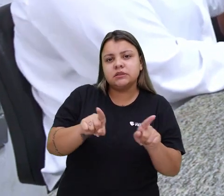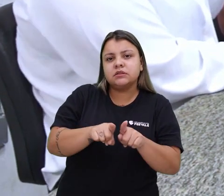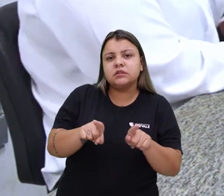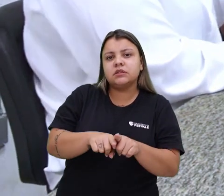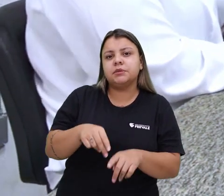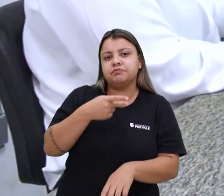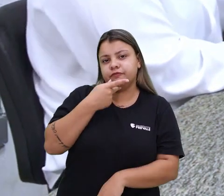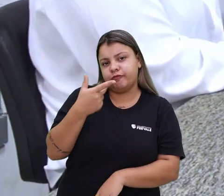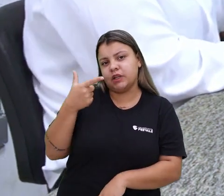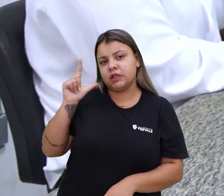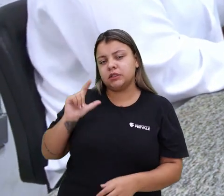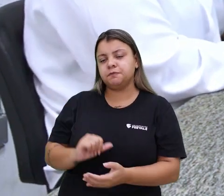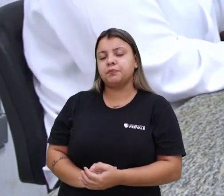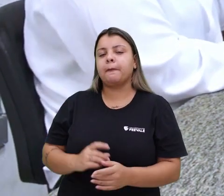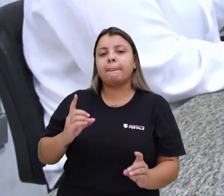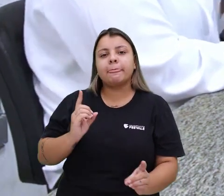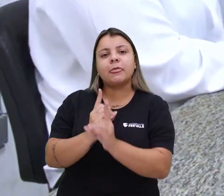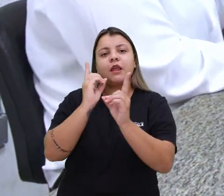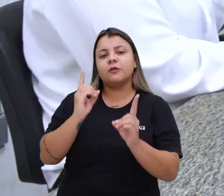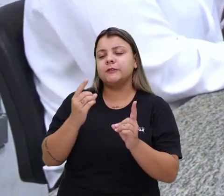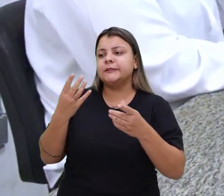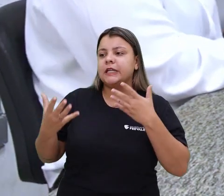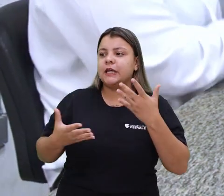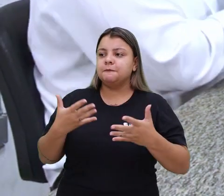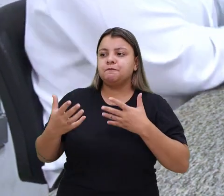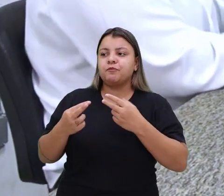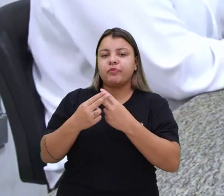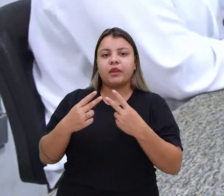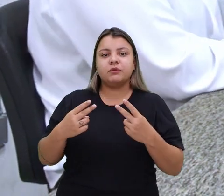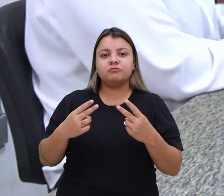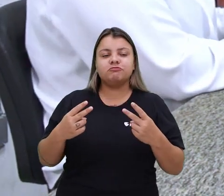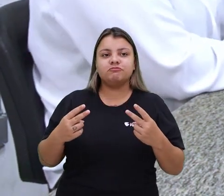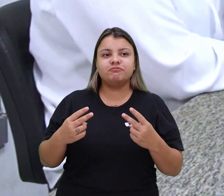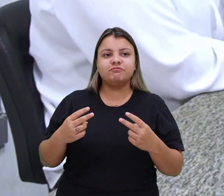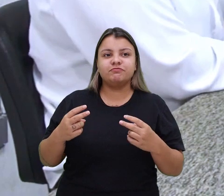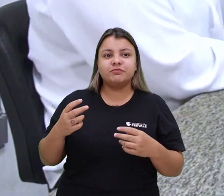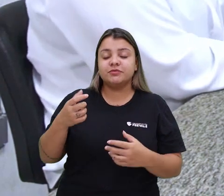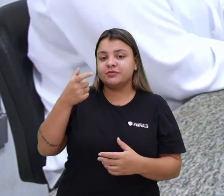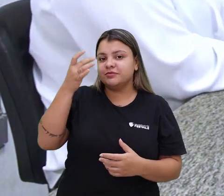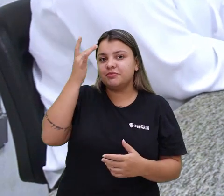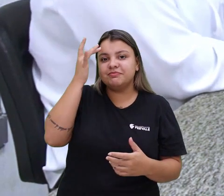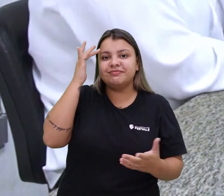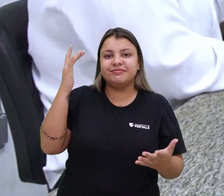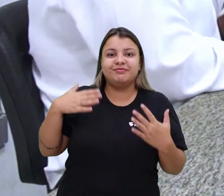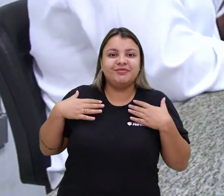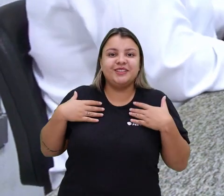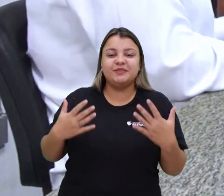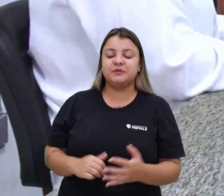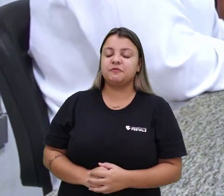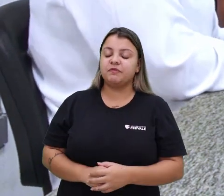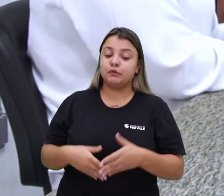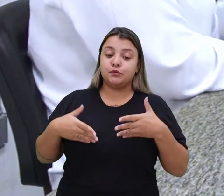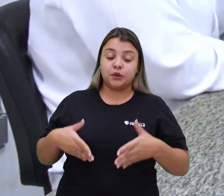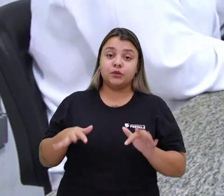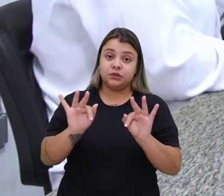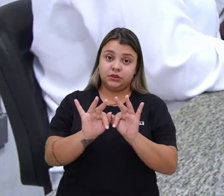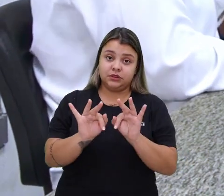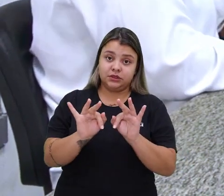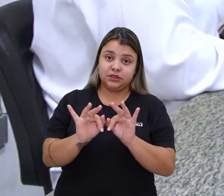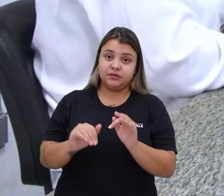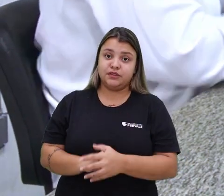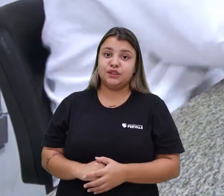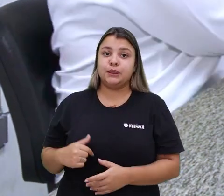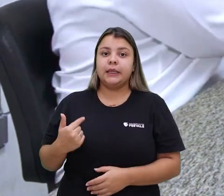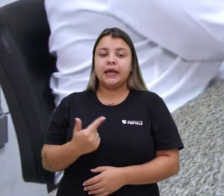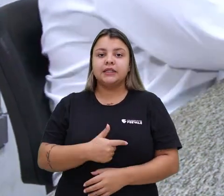comentei no início Acho que te encontrar né Foi um assim divisor de águas também porque era isso hoje aqui na universidade Fale a